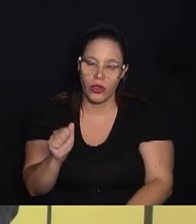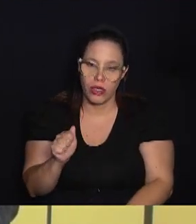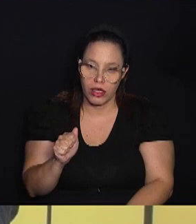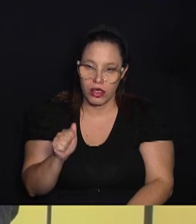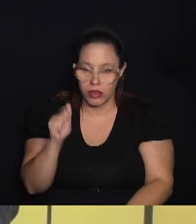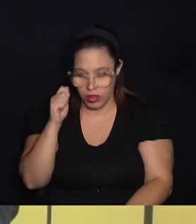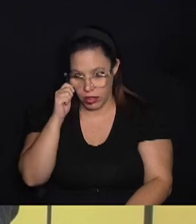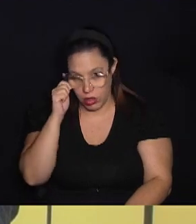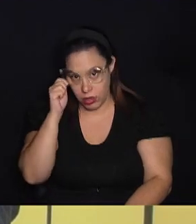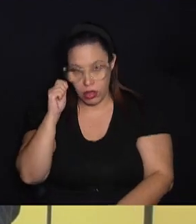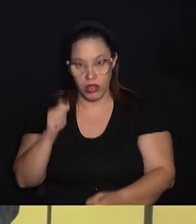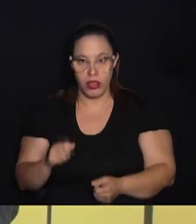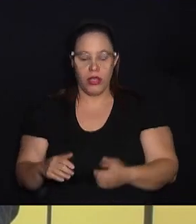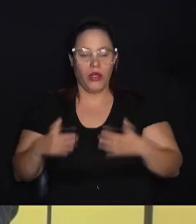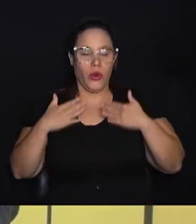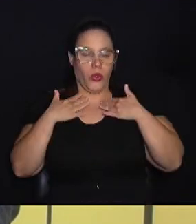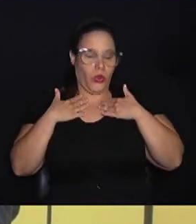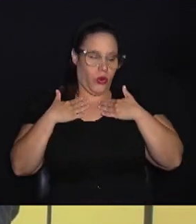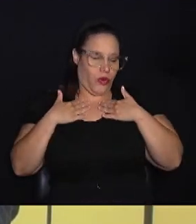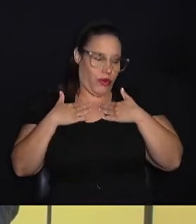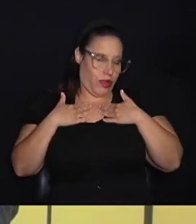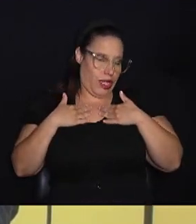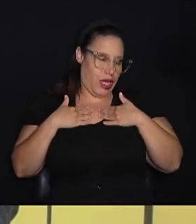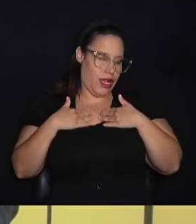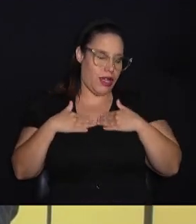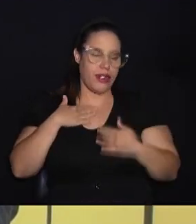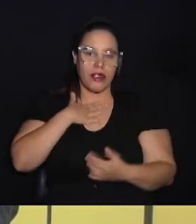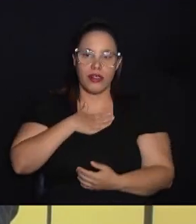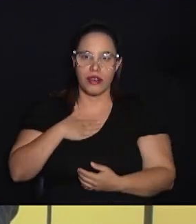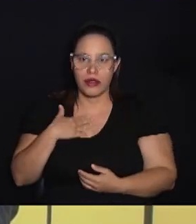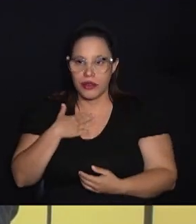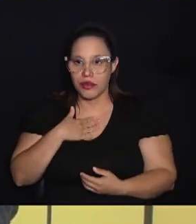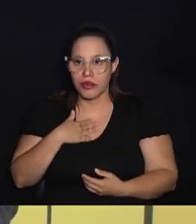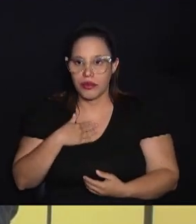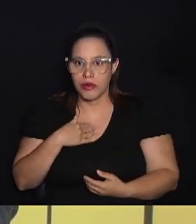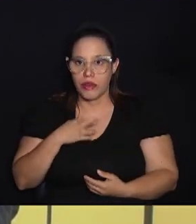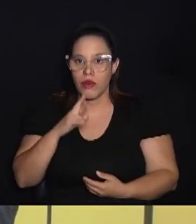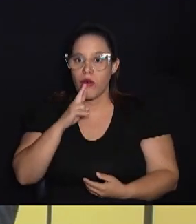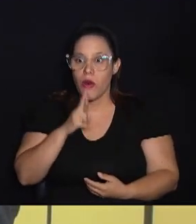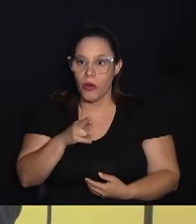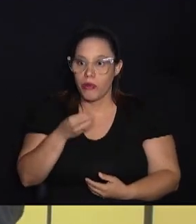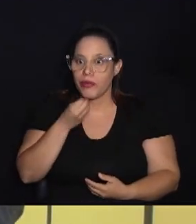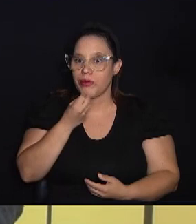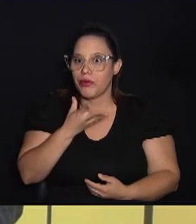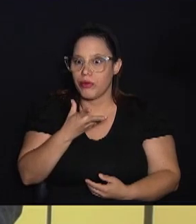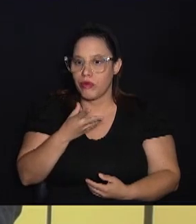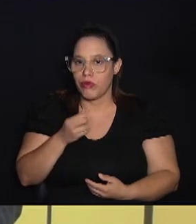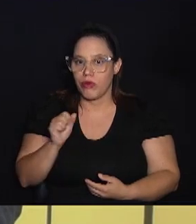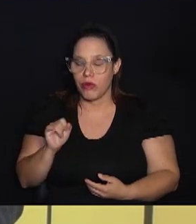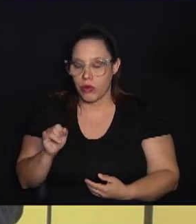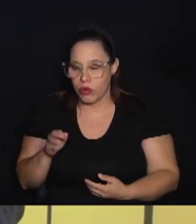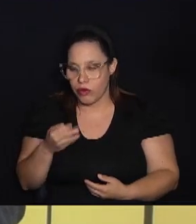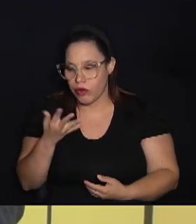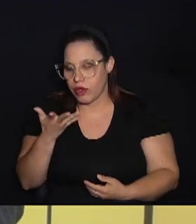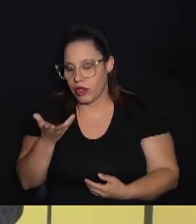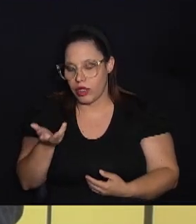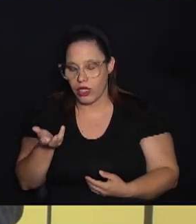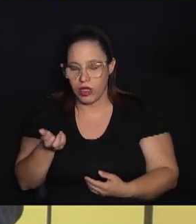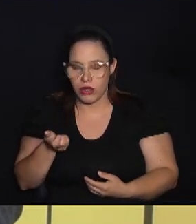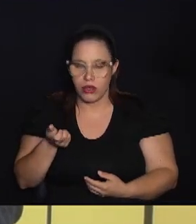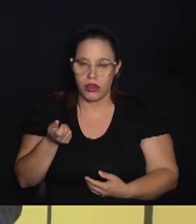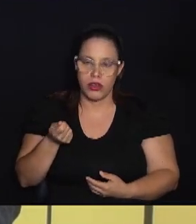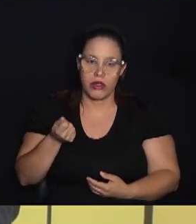me trouxe muito prazer em fazer né teve um resultado foi foi quantitativo e qualitativo a